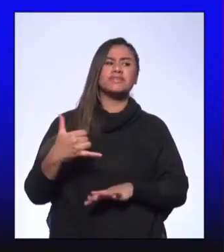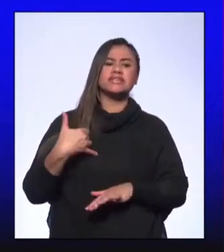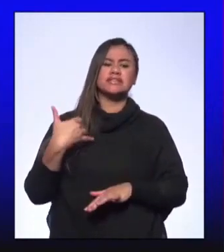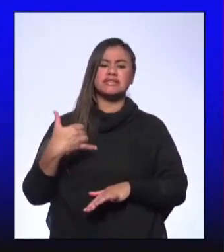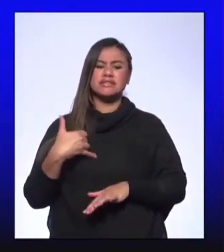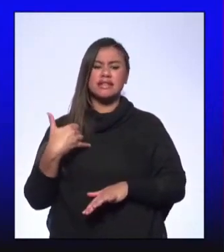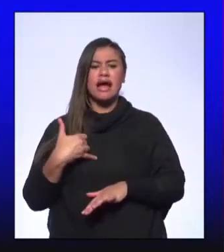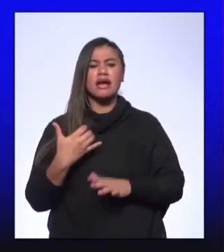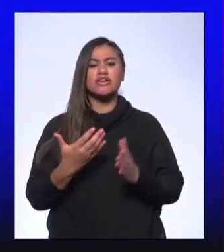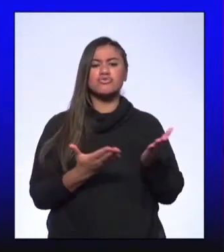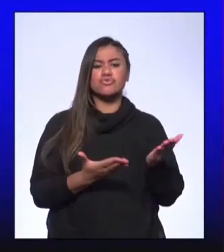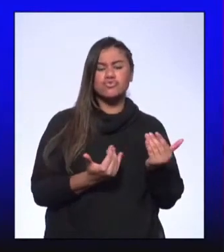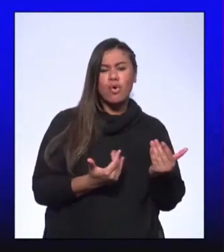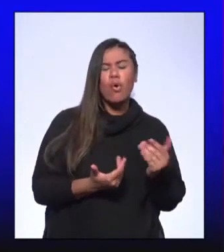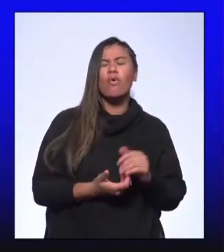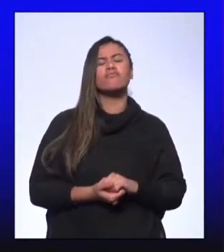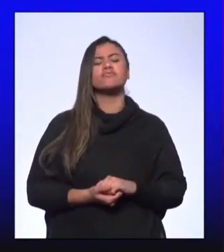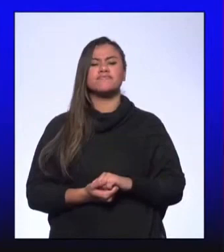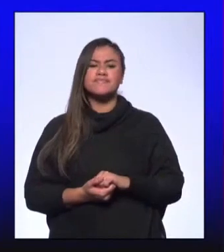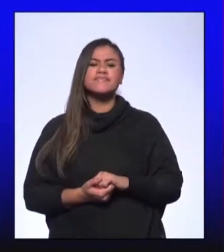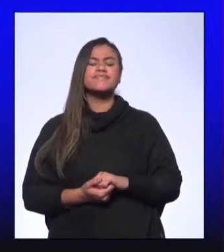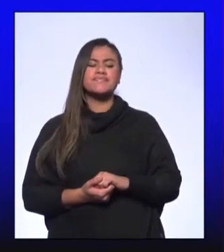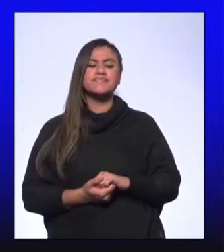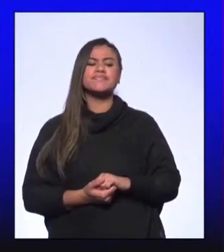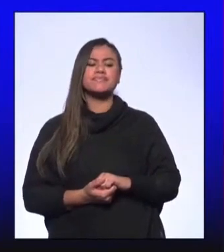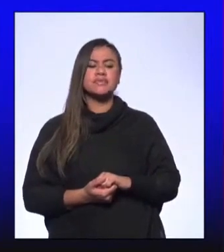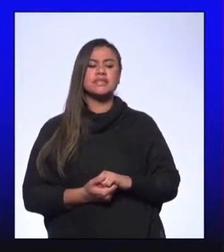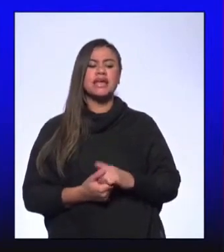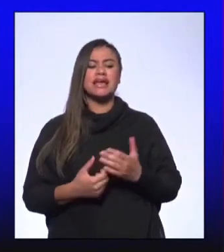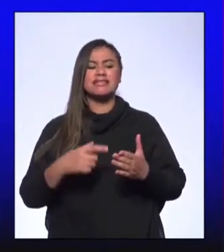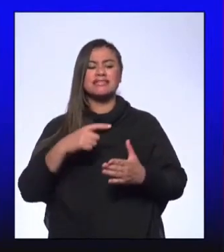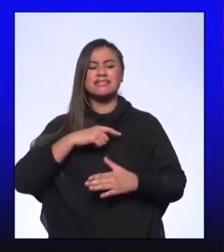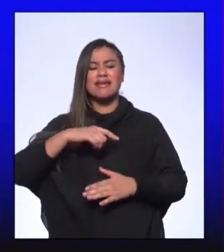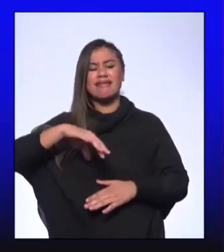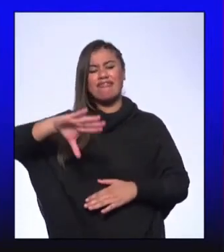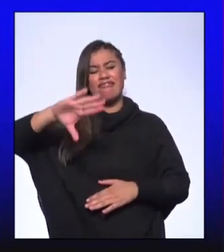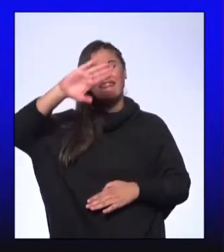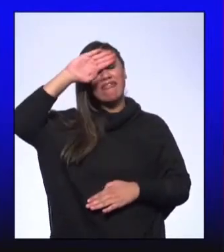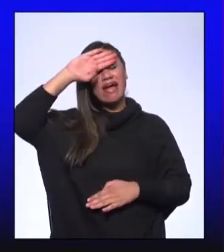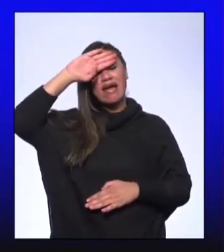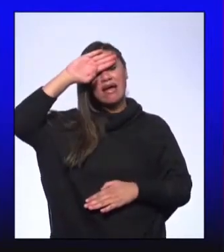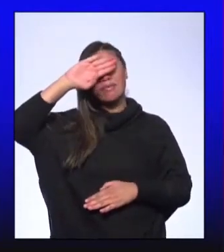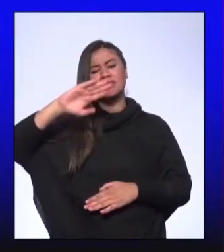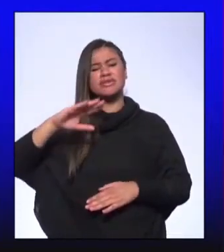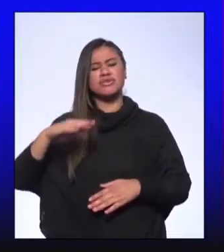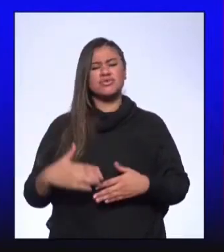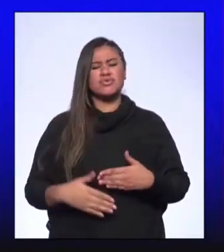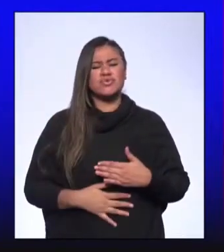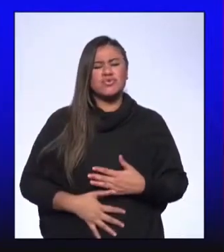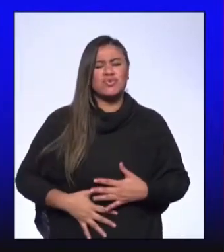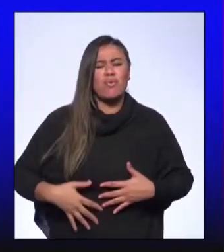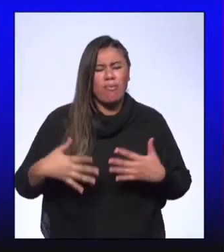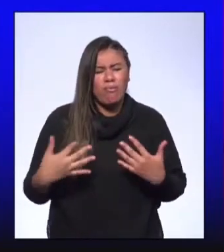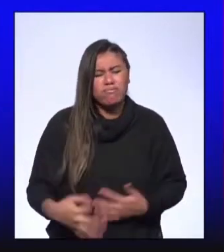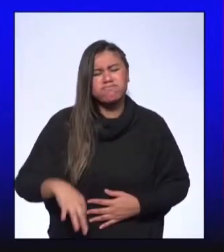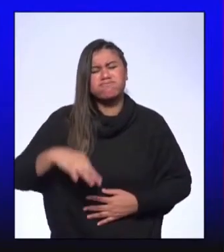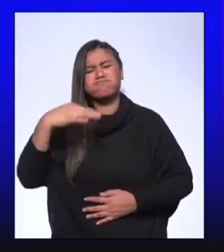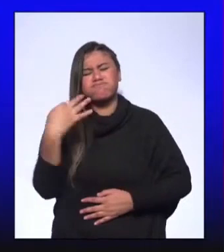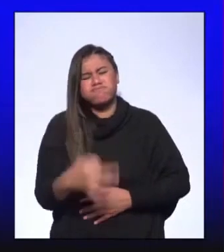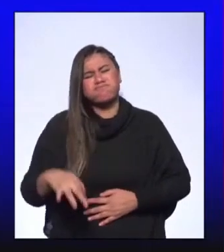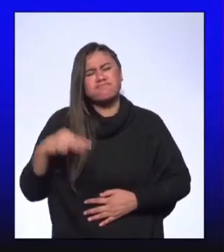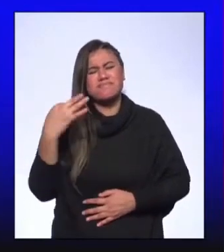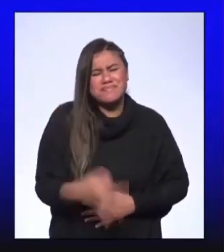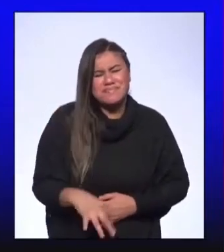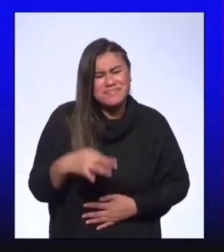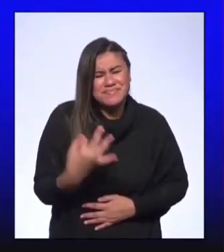velhas e adolescentes, mas que fazem um quadro de febre muito importante, dor abdominal intensa